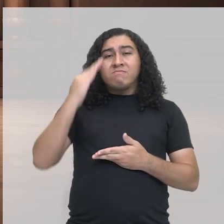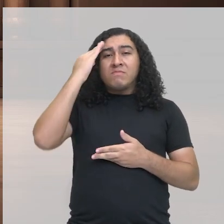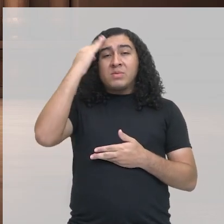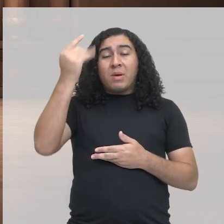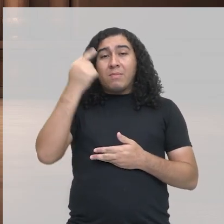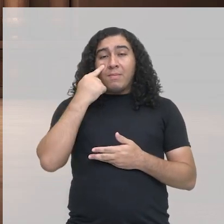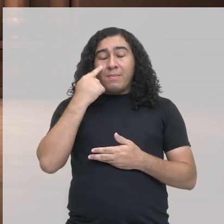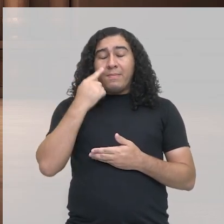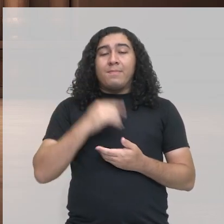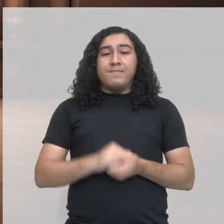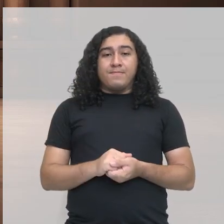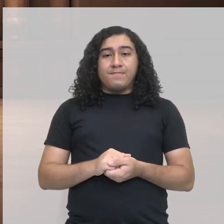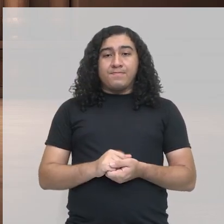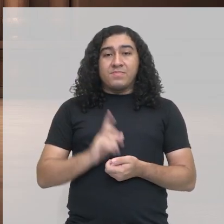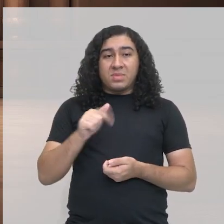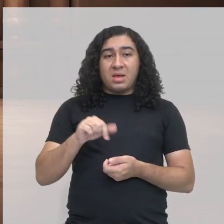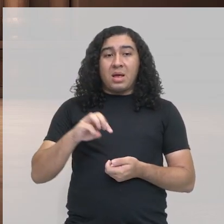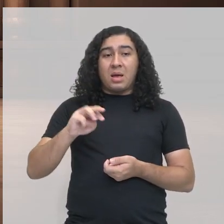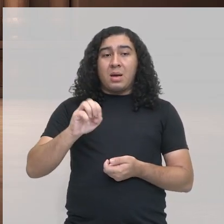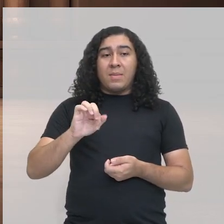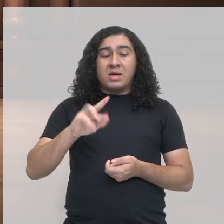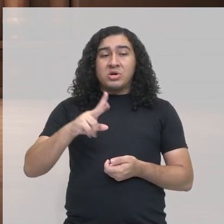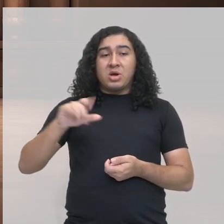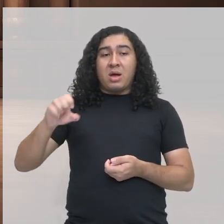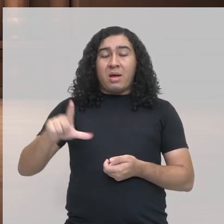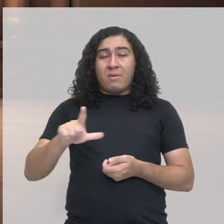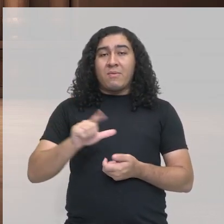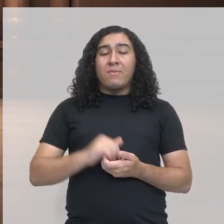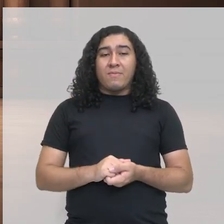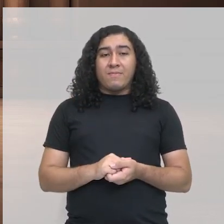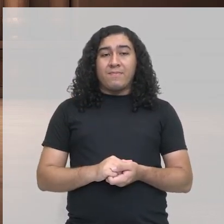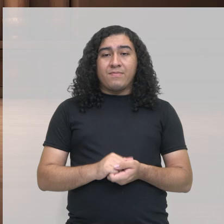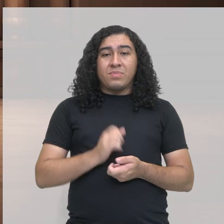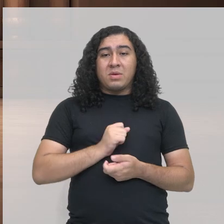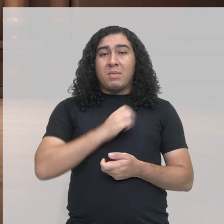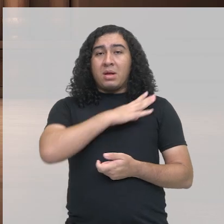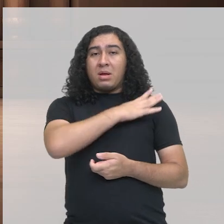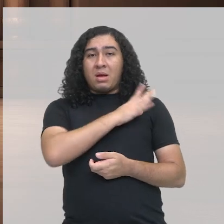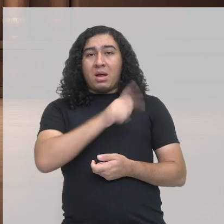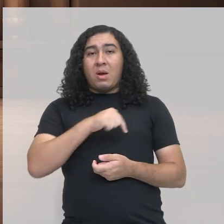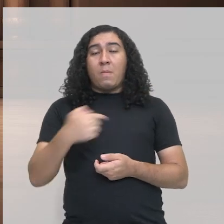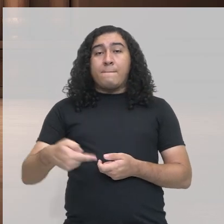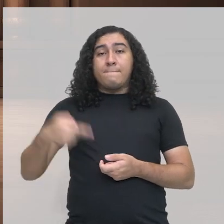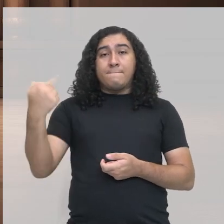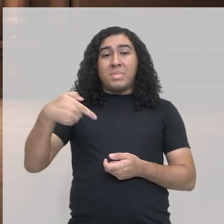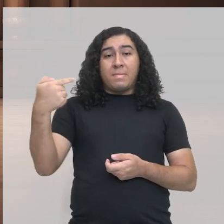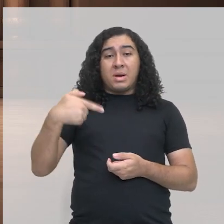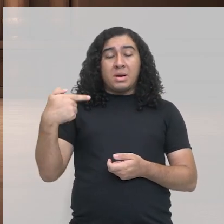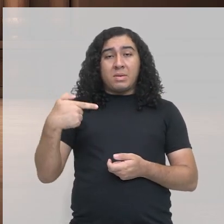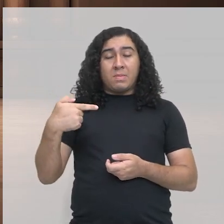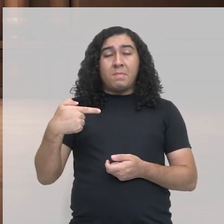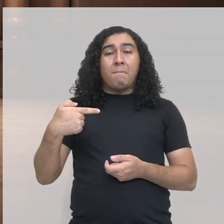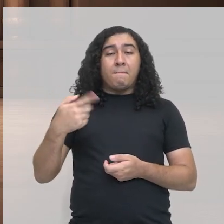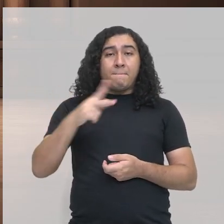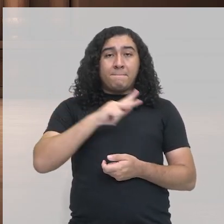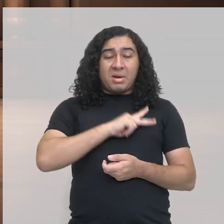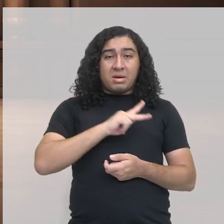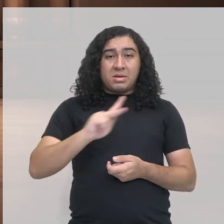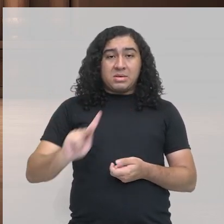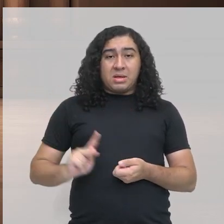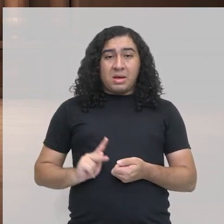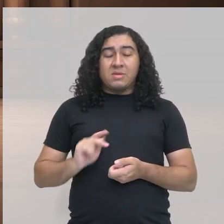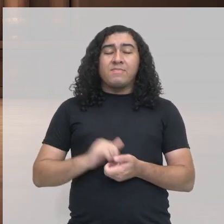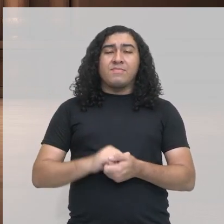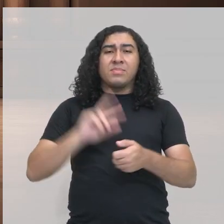nossa república? Vem Marechal Deodoro da Fonseca, o nosso primeiro presidente, não é? E depois dele,